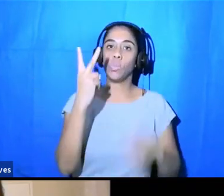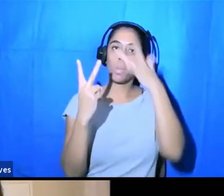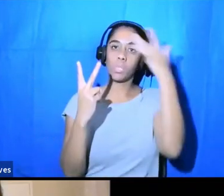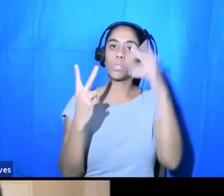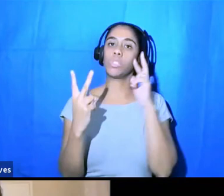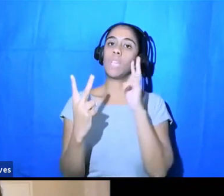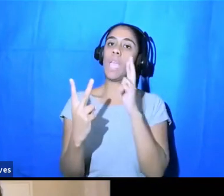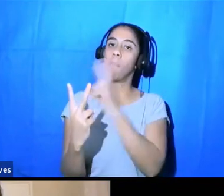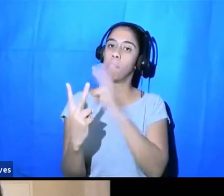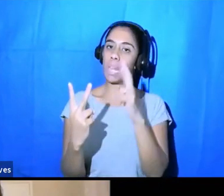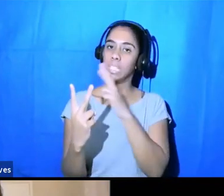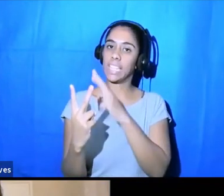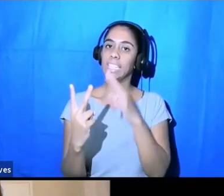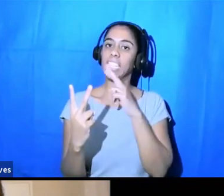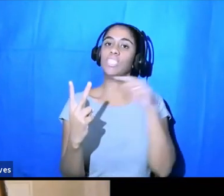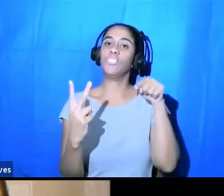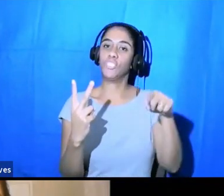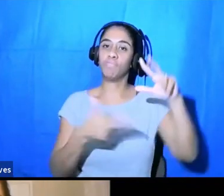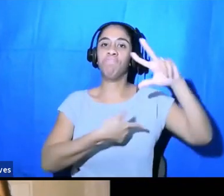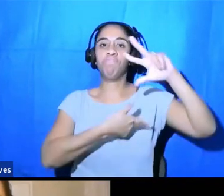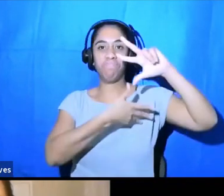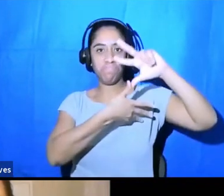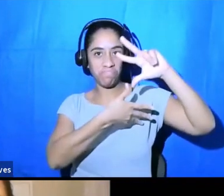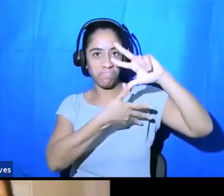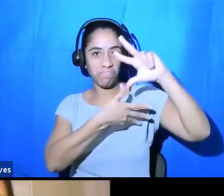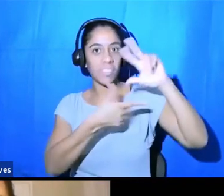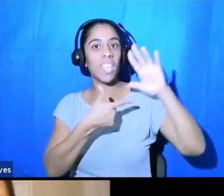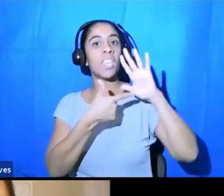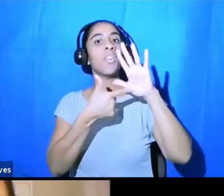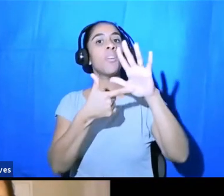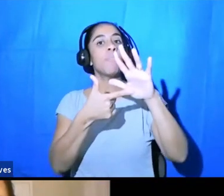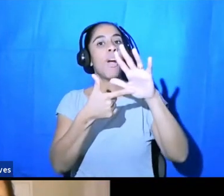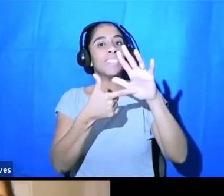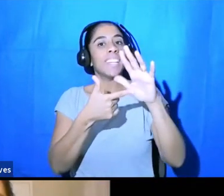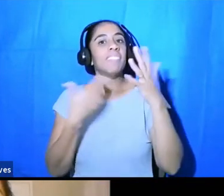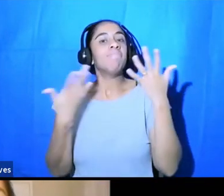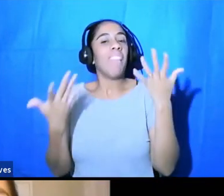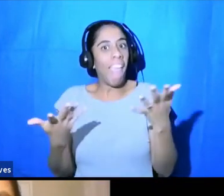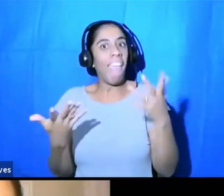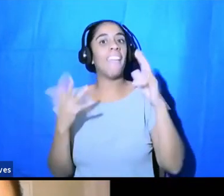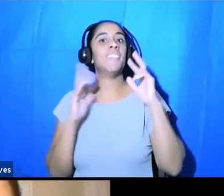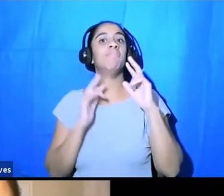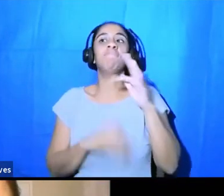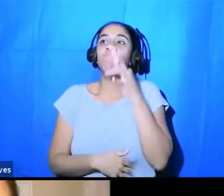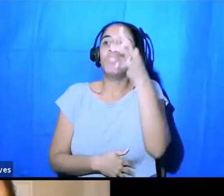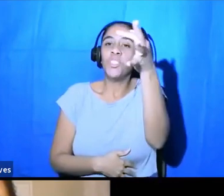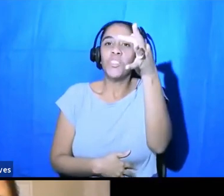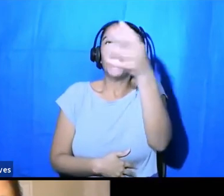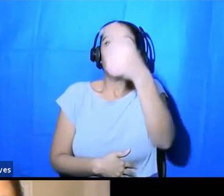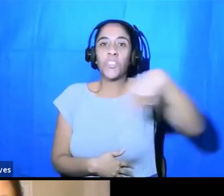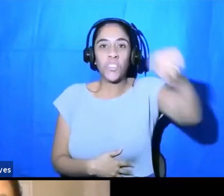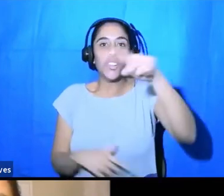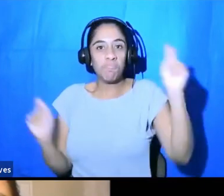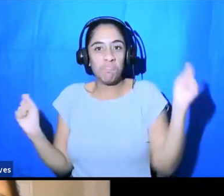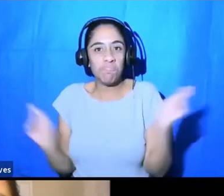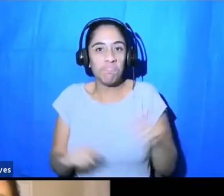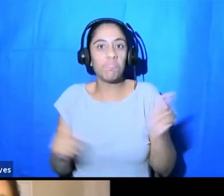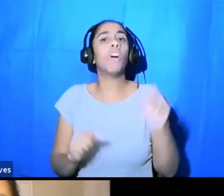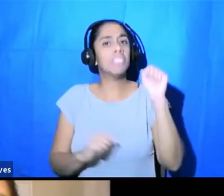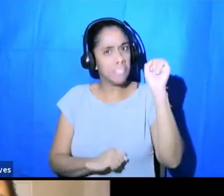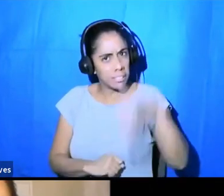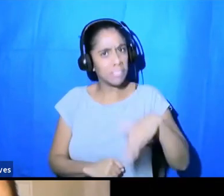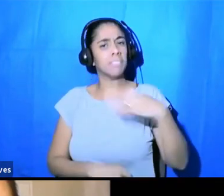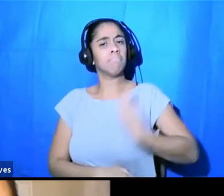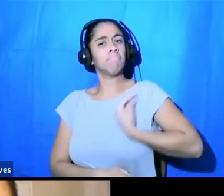exemplo, essa esperança de que sim, podemos, né, de que a gente pode fazer com que as pessoas,